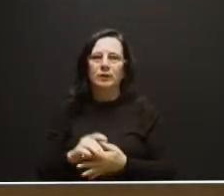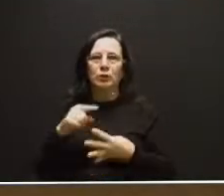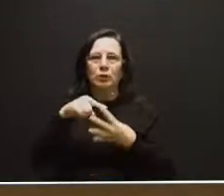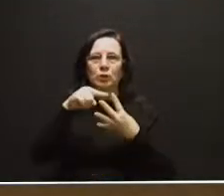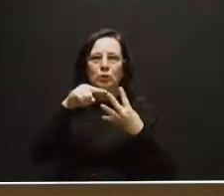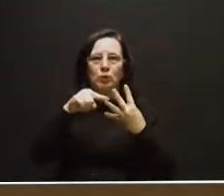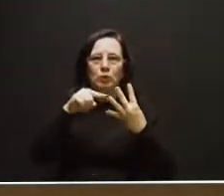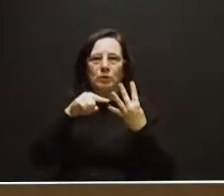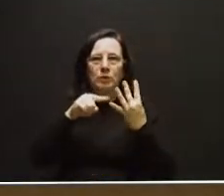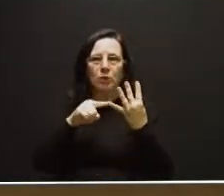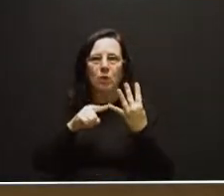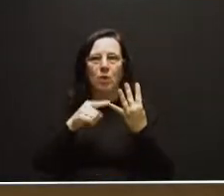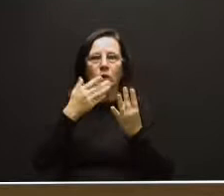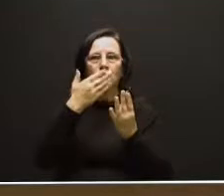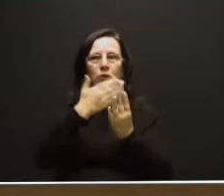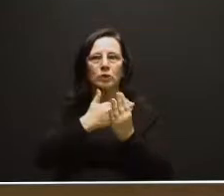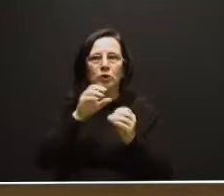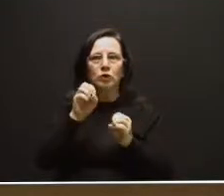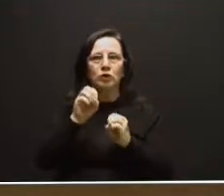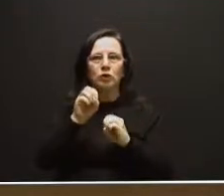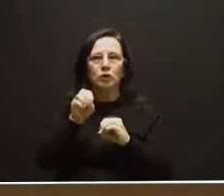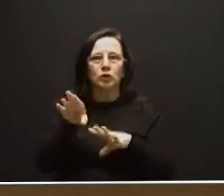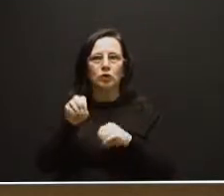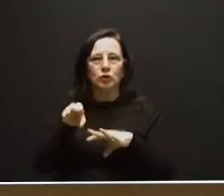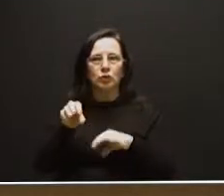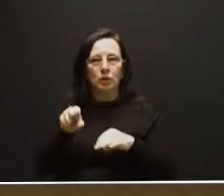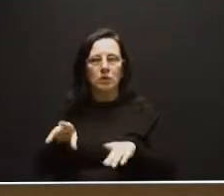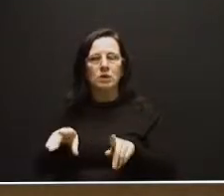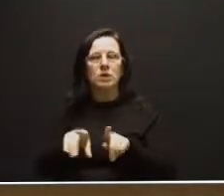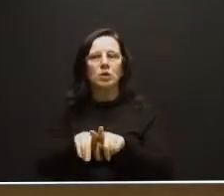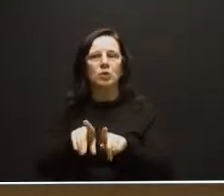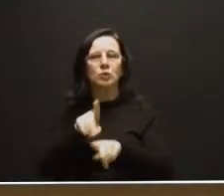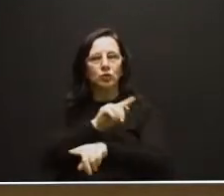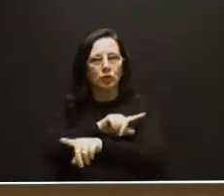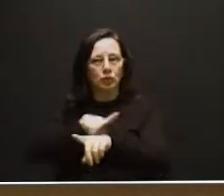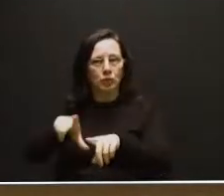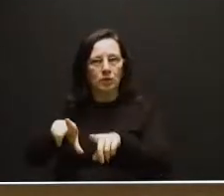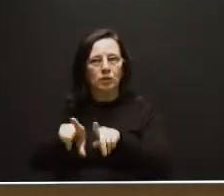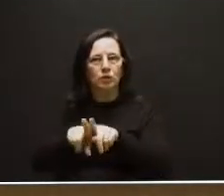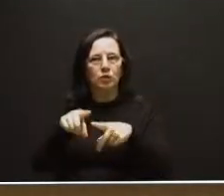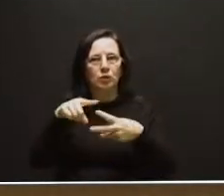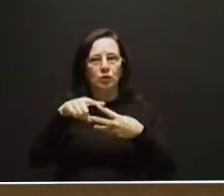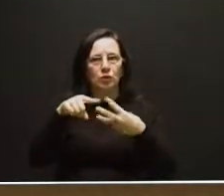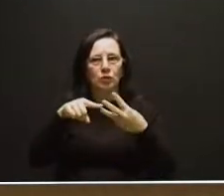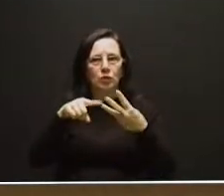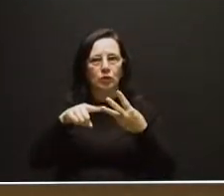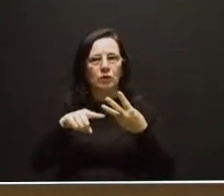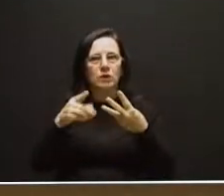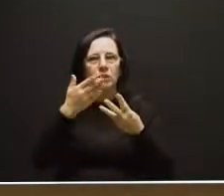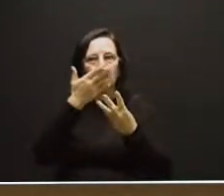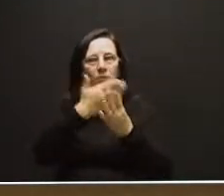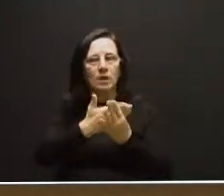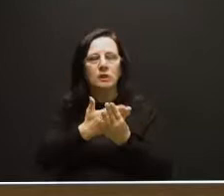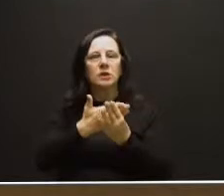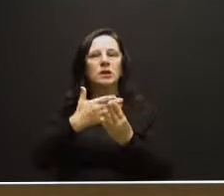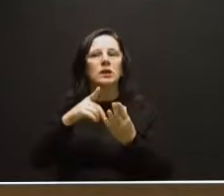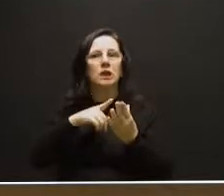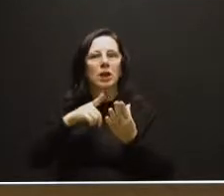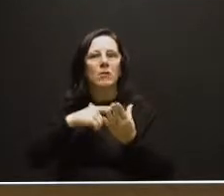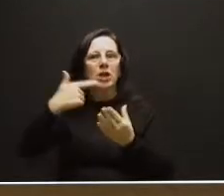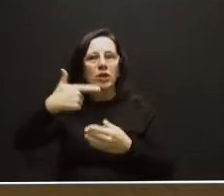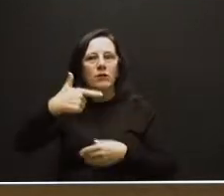pastas igual secretário de educação ele é responsável por três pastas e também vice prefeito